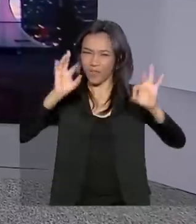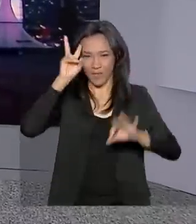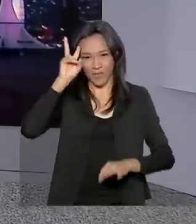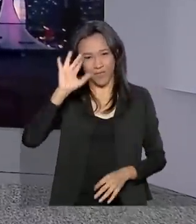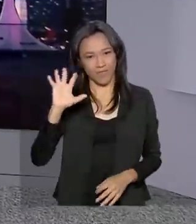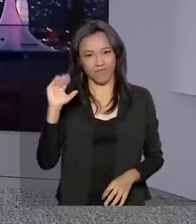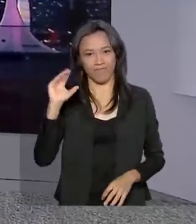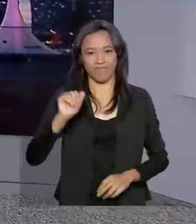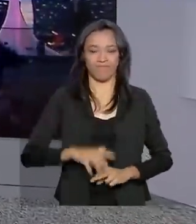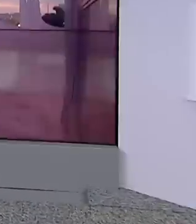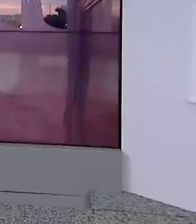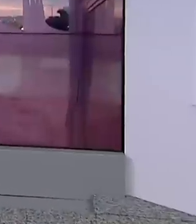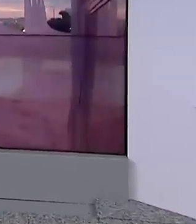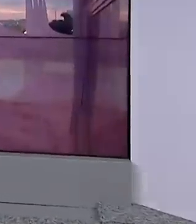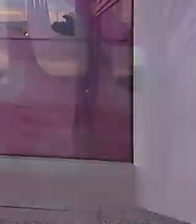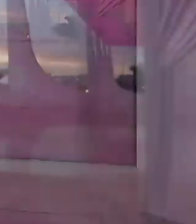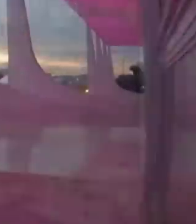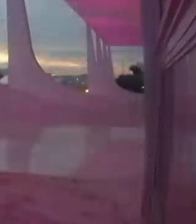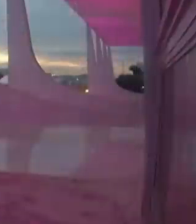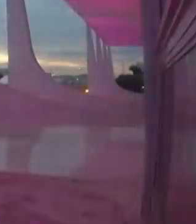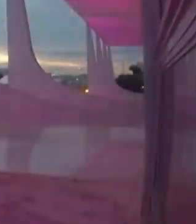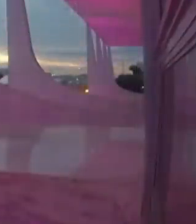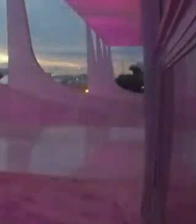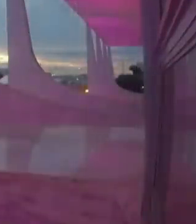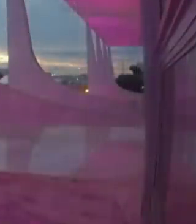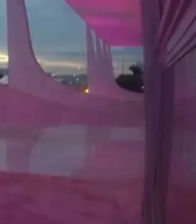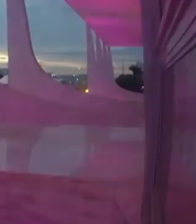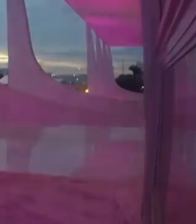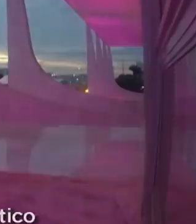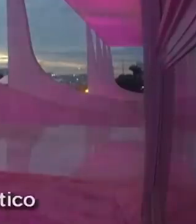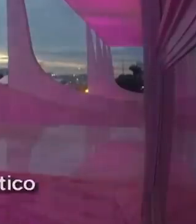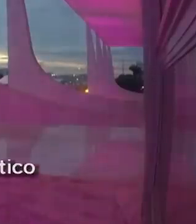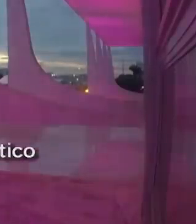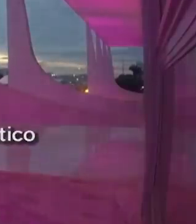Tchau. Tchau. Tchau.